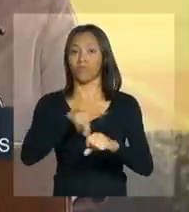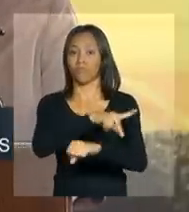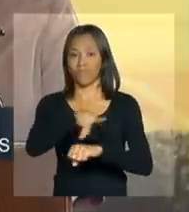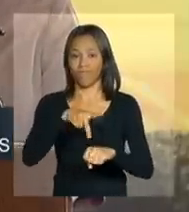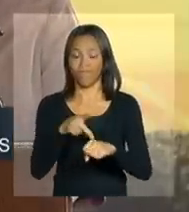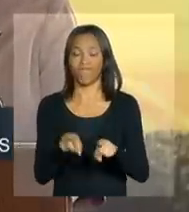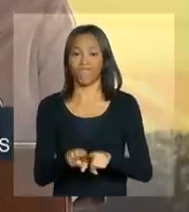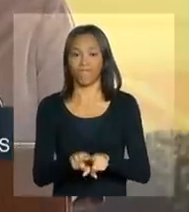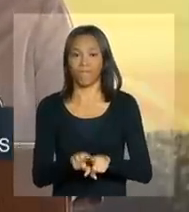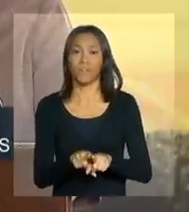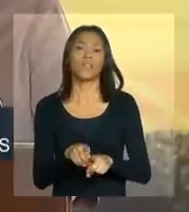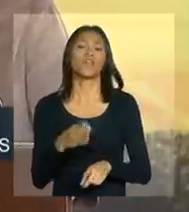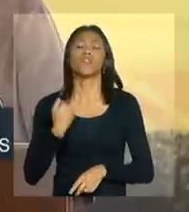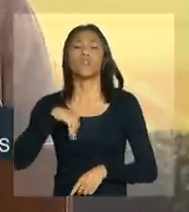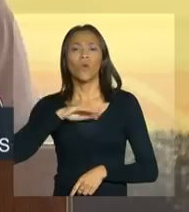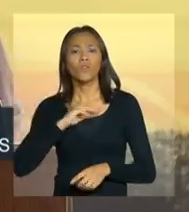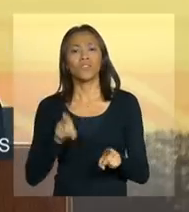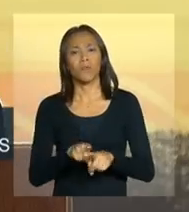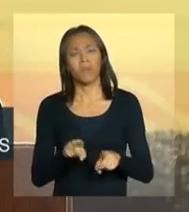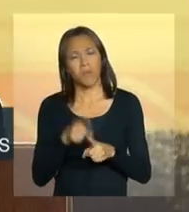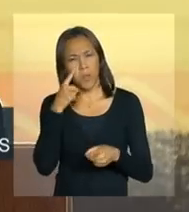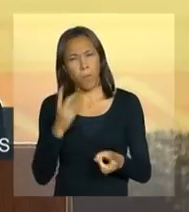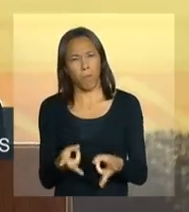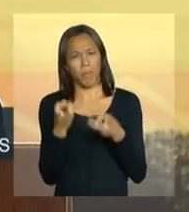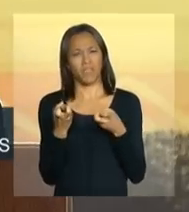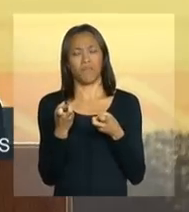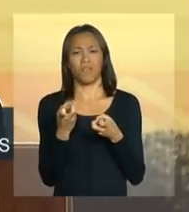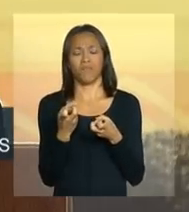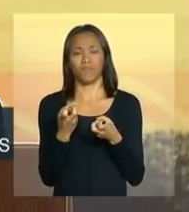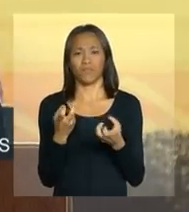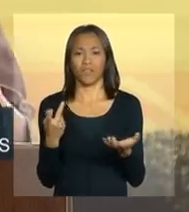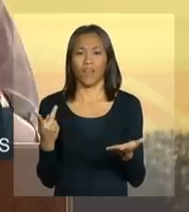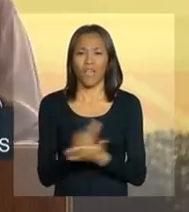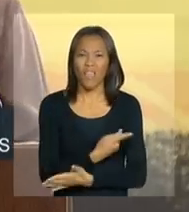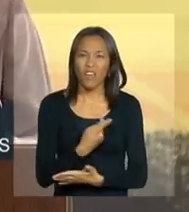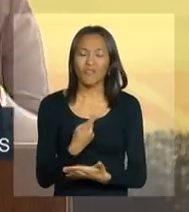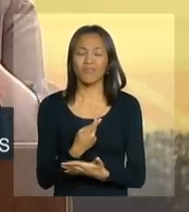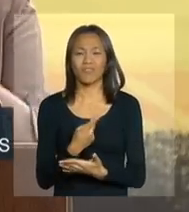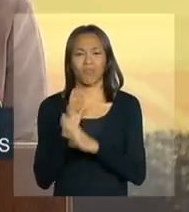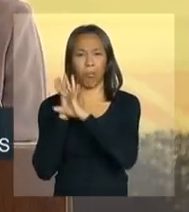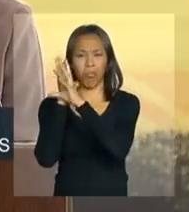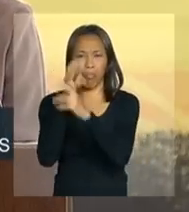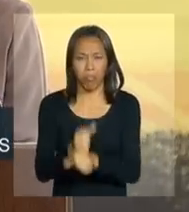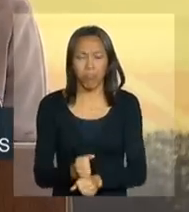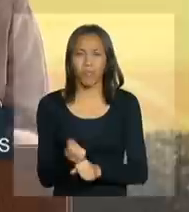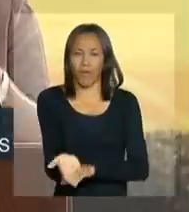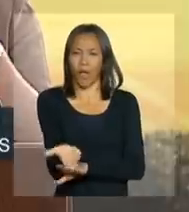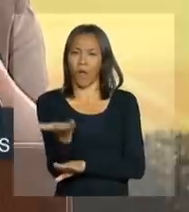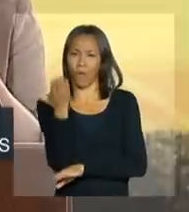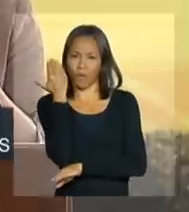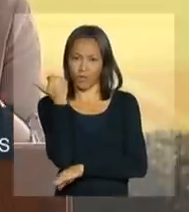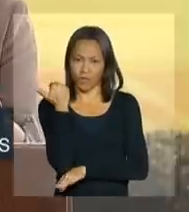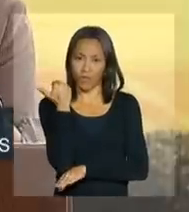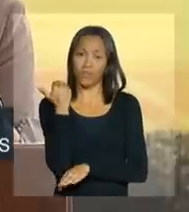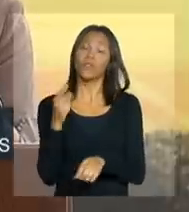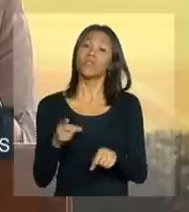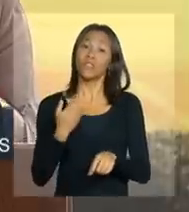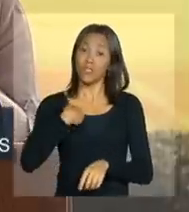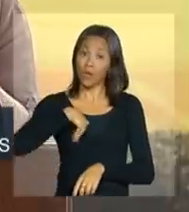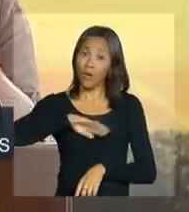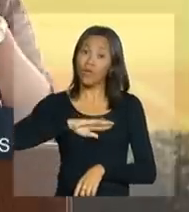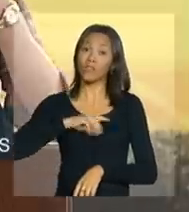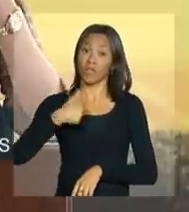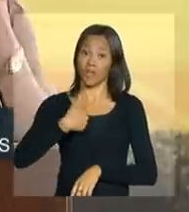Estamos também reparando injustiças históricas e nós cada um de nós da presidente da